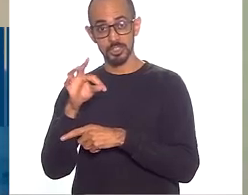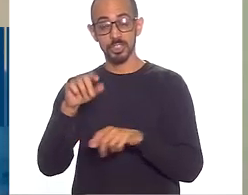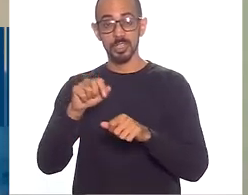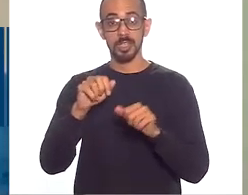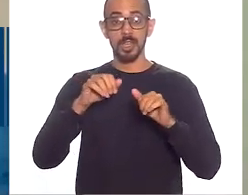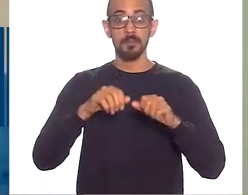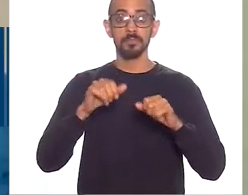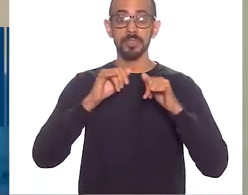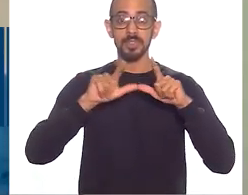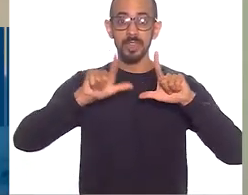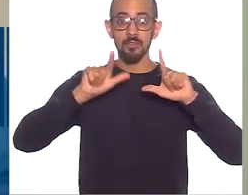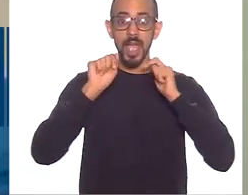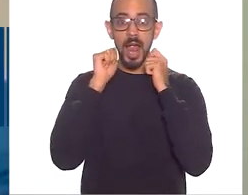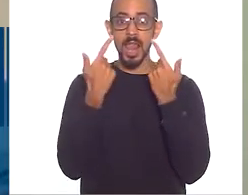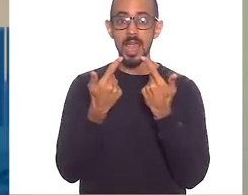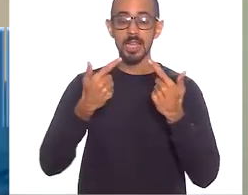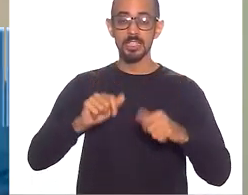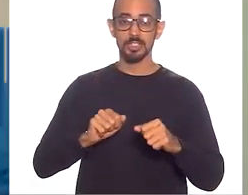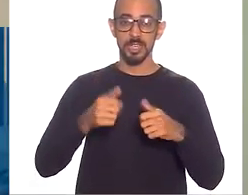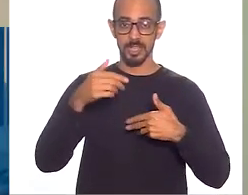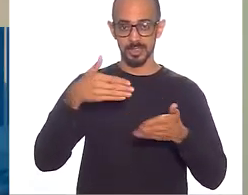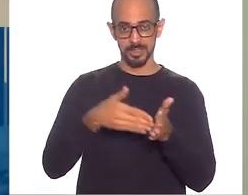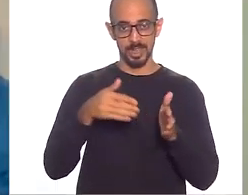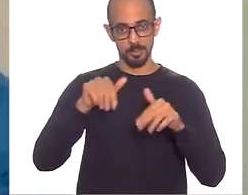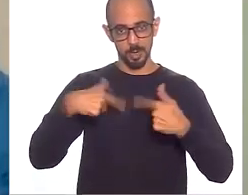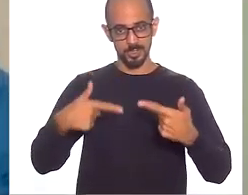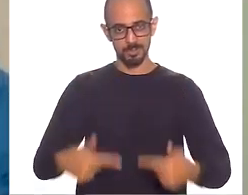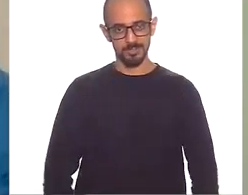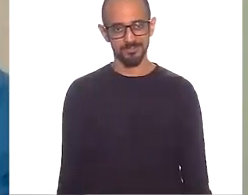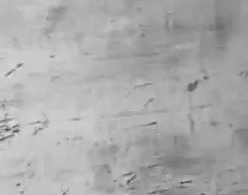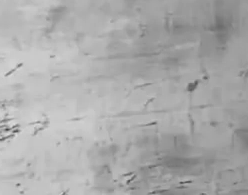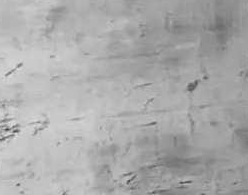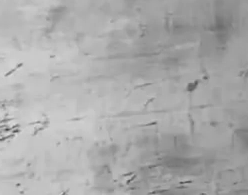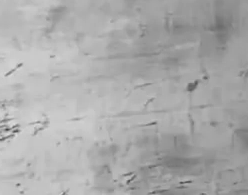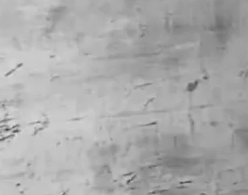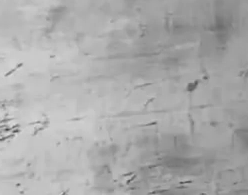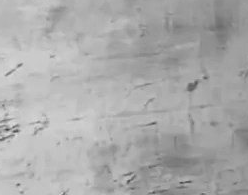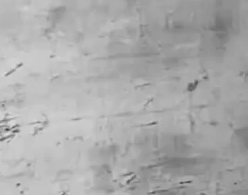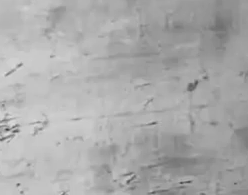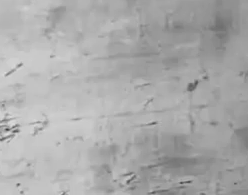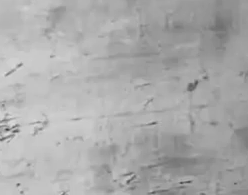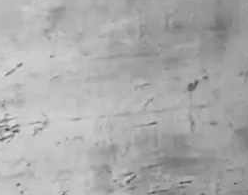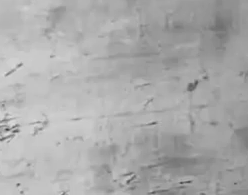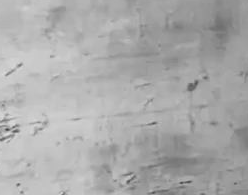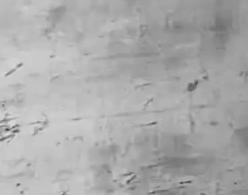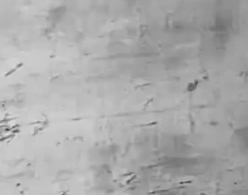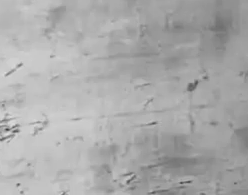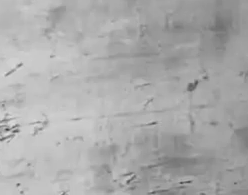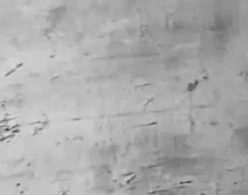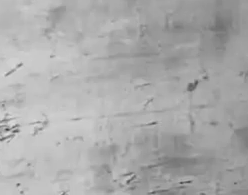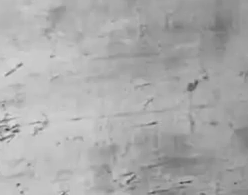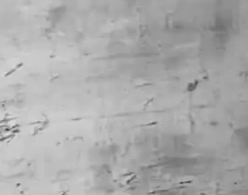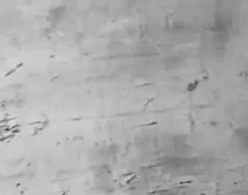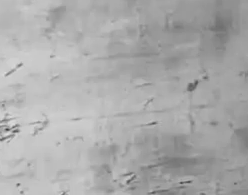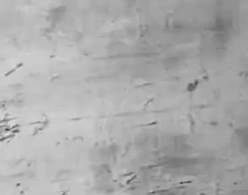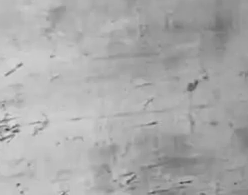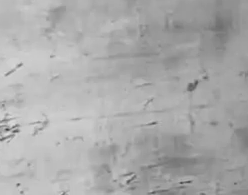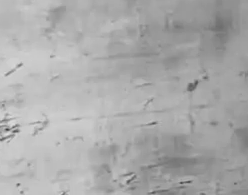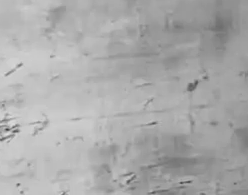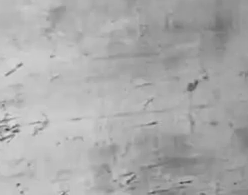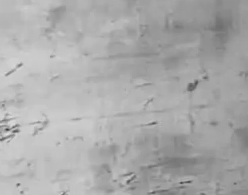principais plataformas de áudio. TV Alerj, o Canal do Povo. Até a próxima.